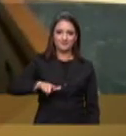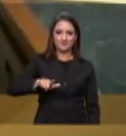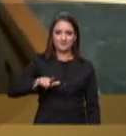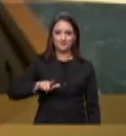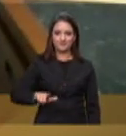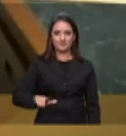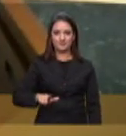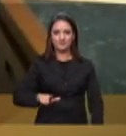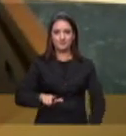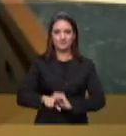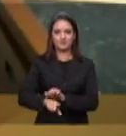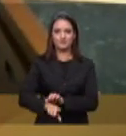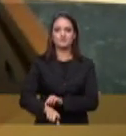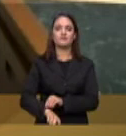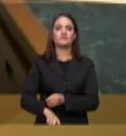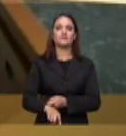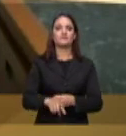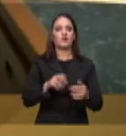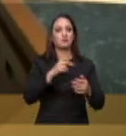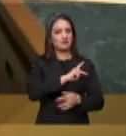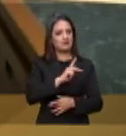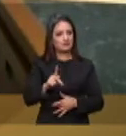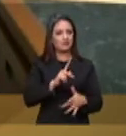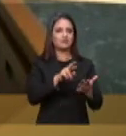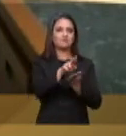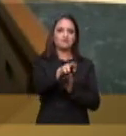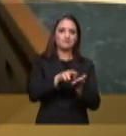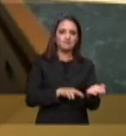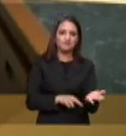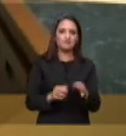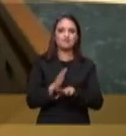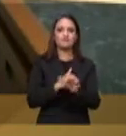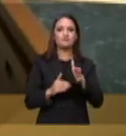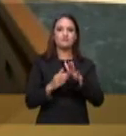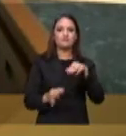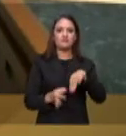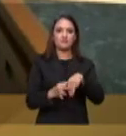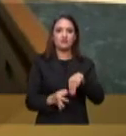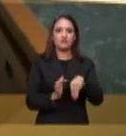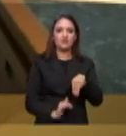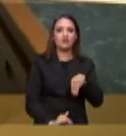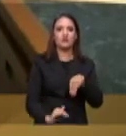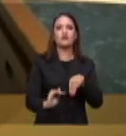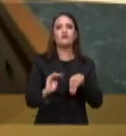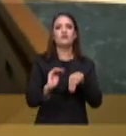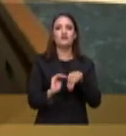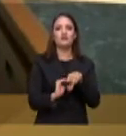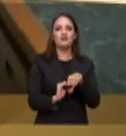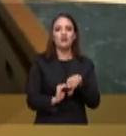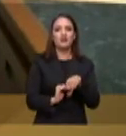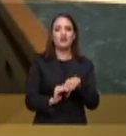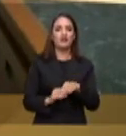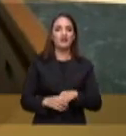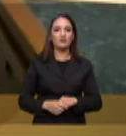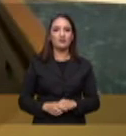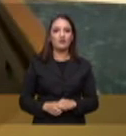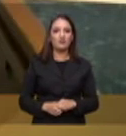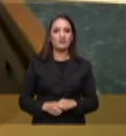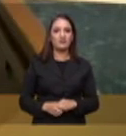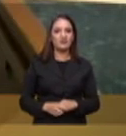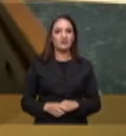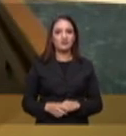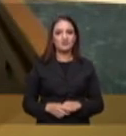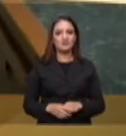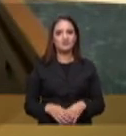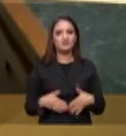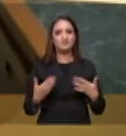como presidente, também como relator dessa causa, senhores ministros, e cumprimento cada um, especialmente agora com